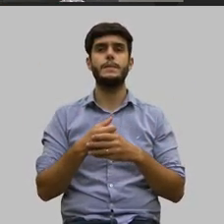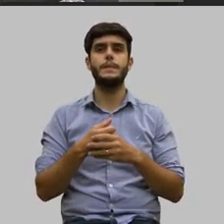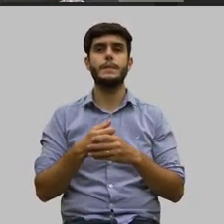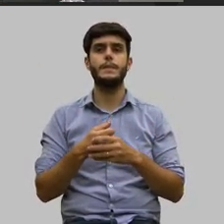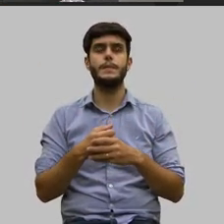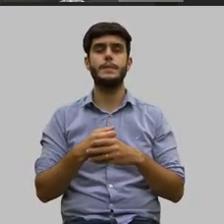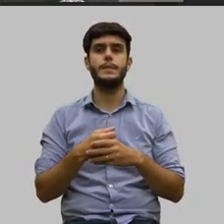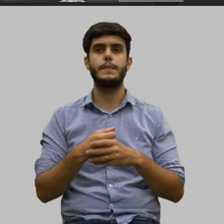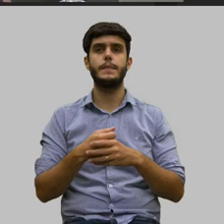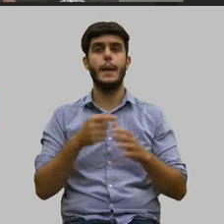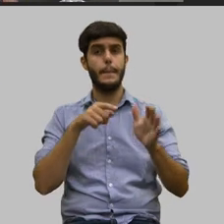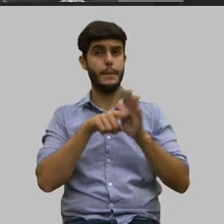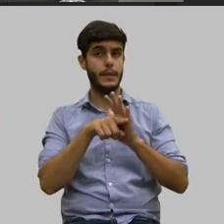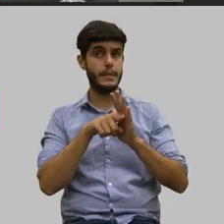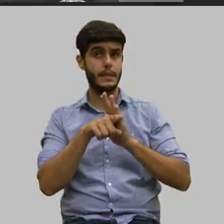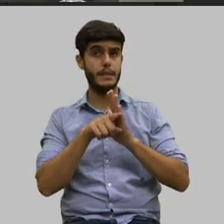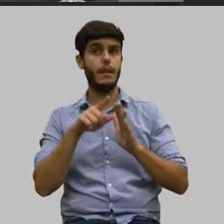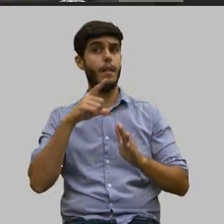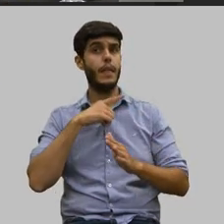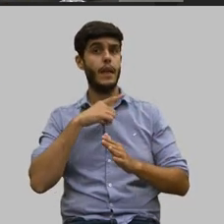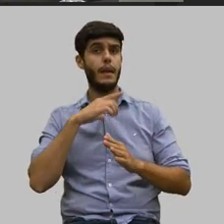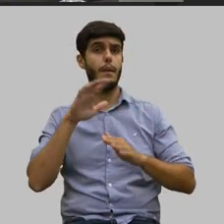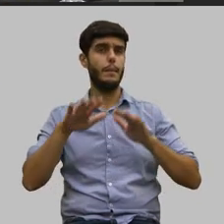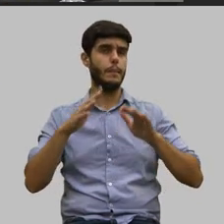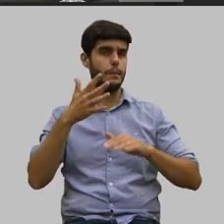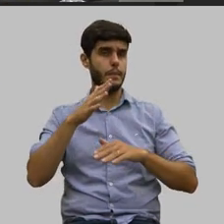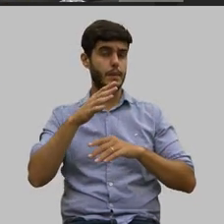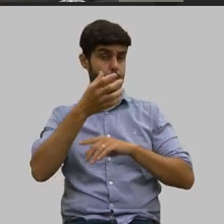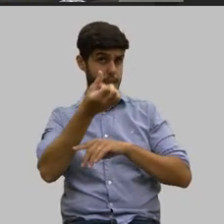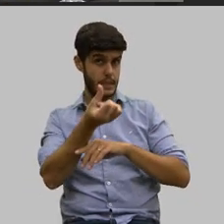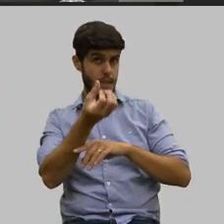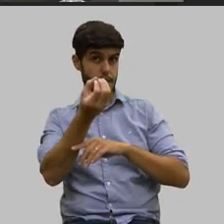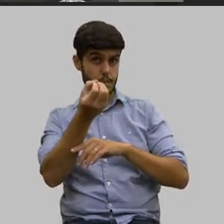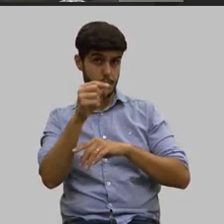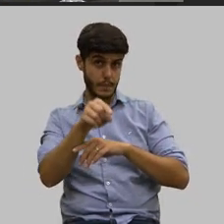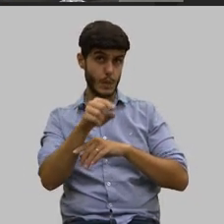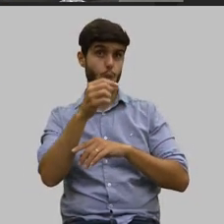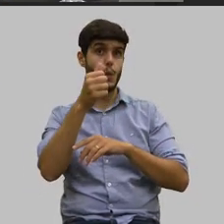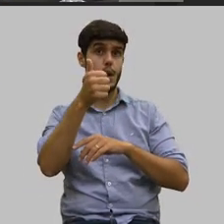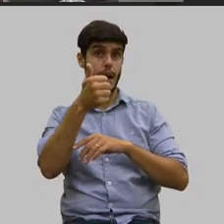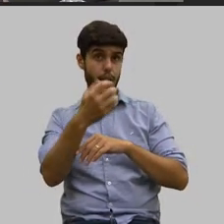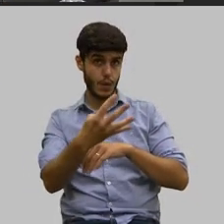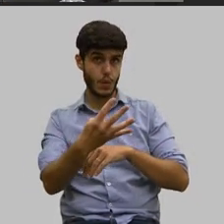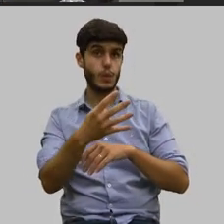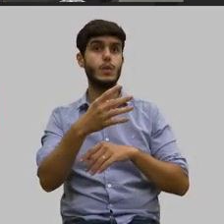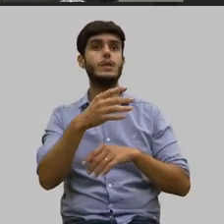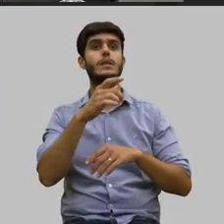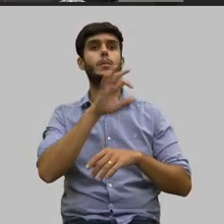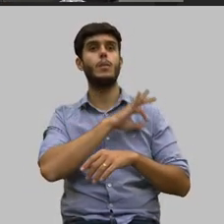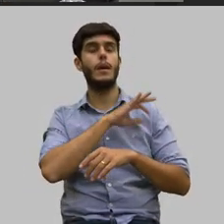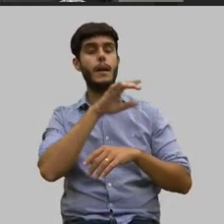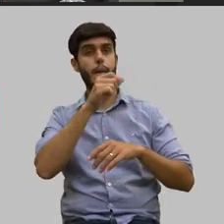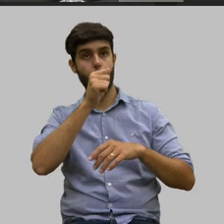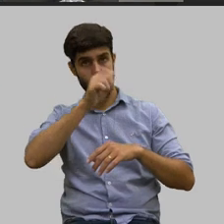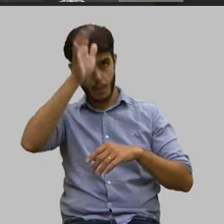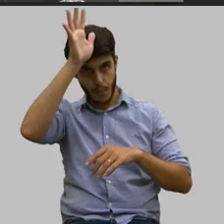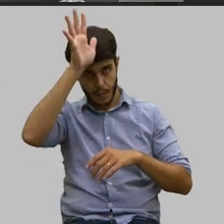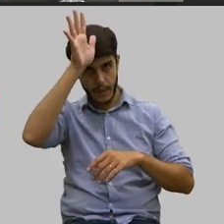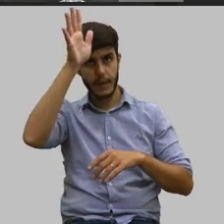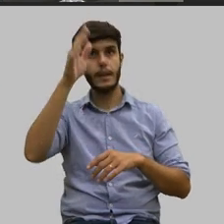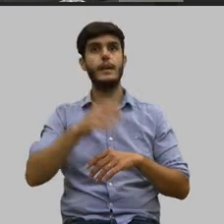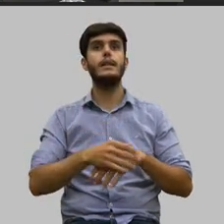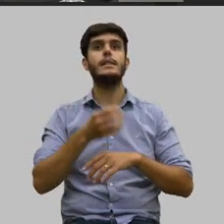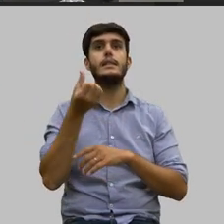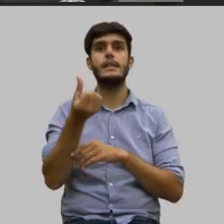temos um um um efetivo total de 6.014 militares distribuídos entre 852 oficiais